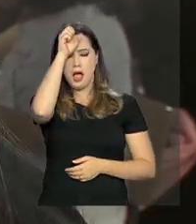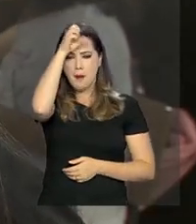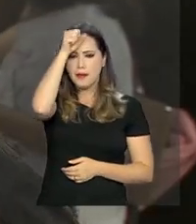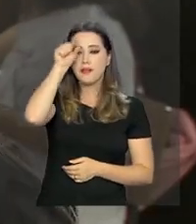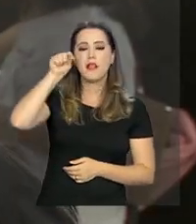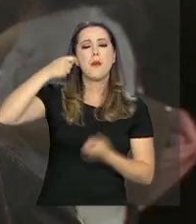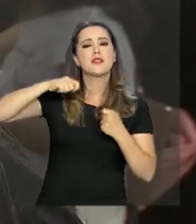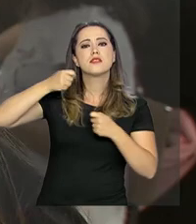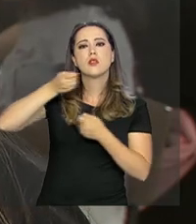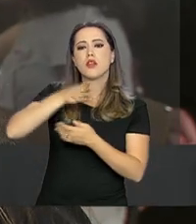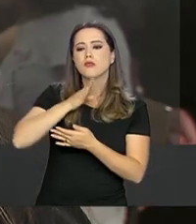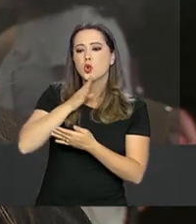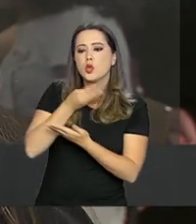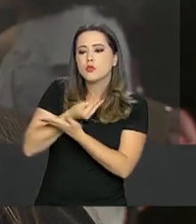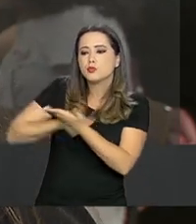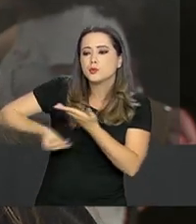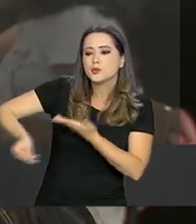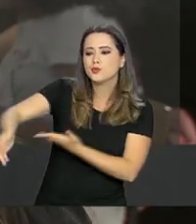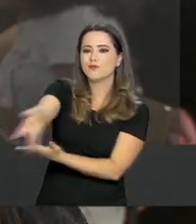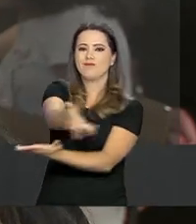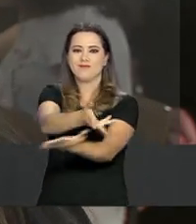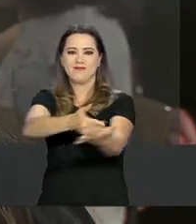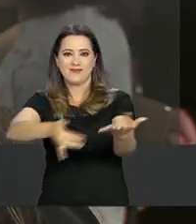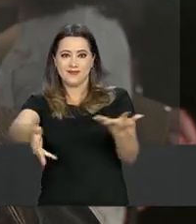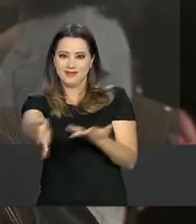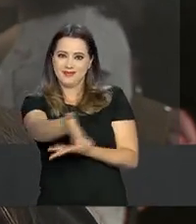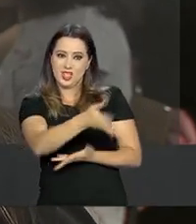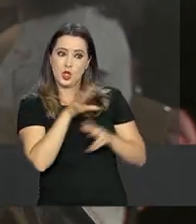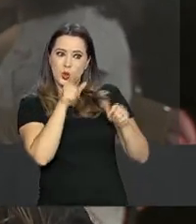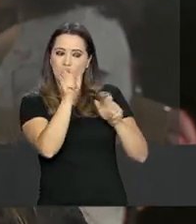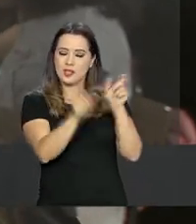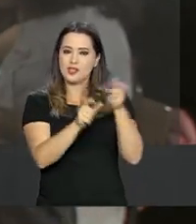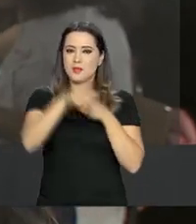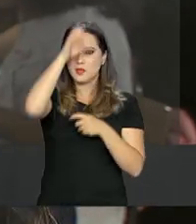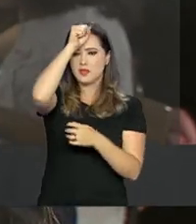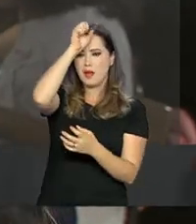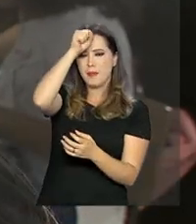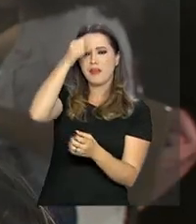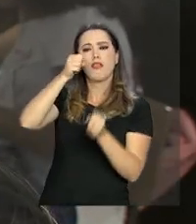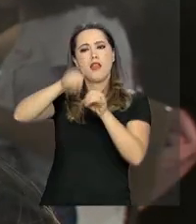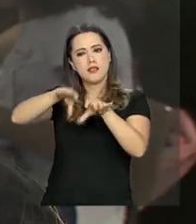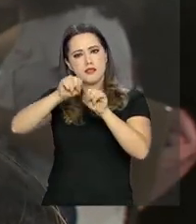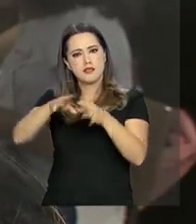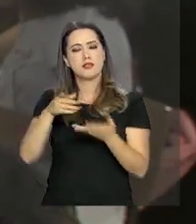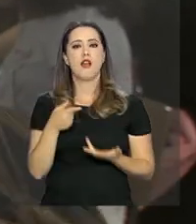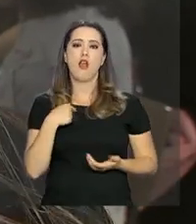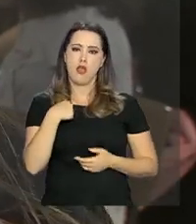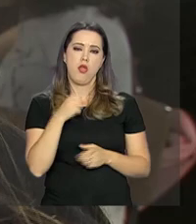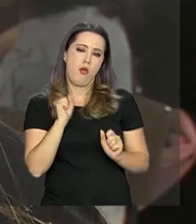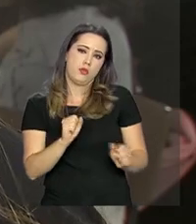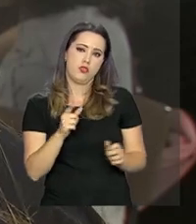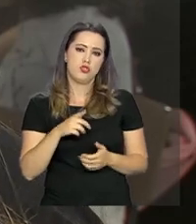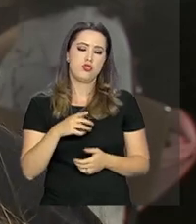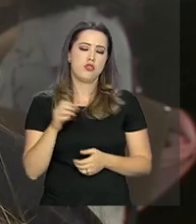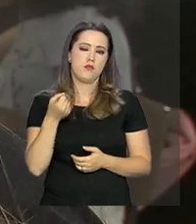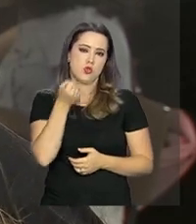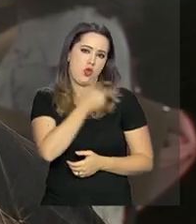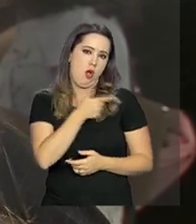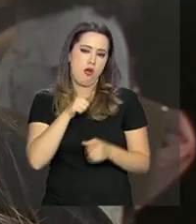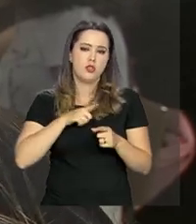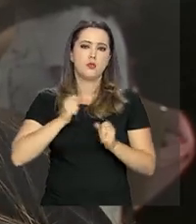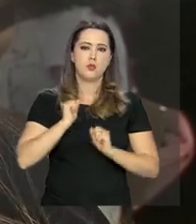pra ser difundida então sim eu diria que é um pouco sortuda eu pude estudar em escola privada tive ótimos professores